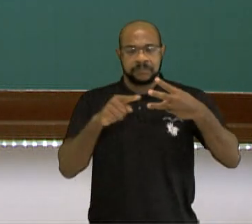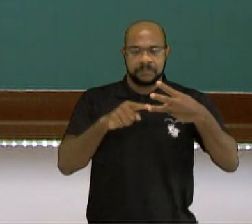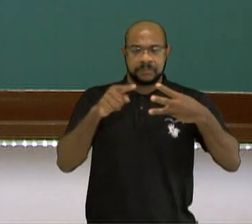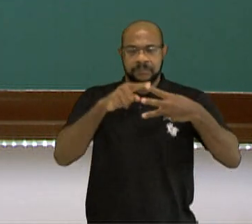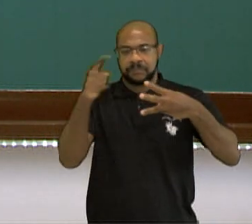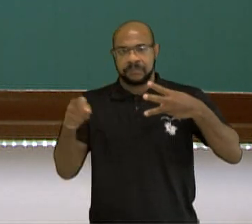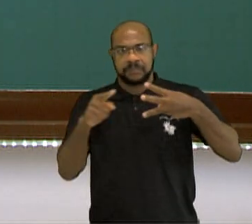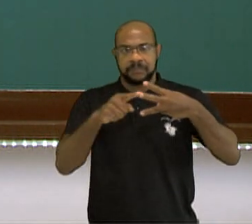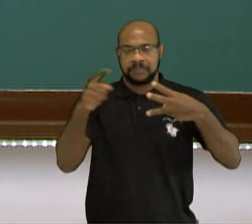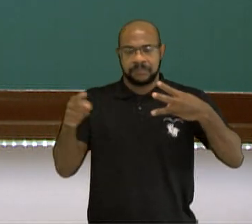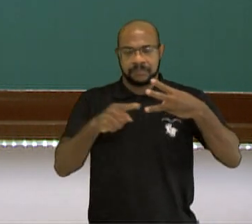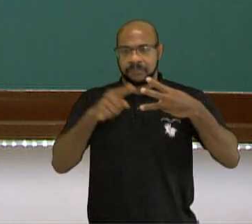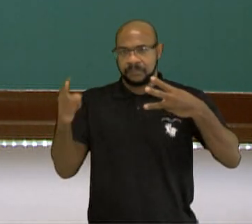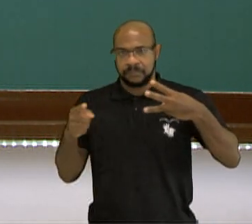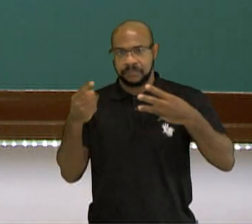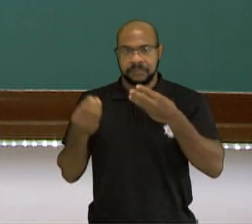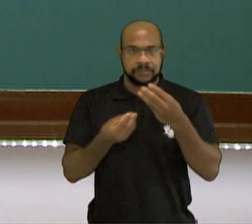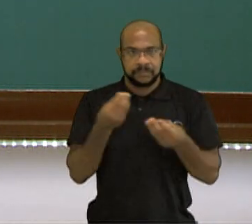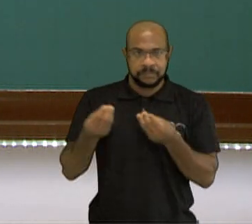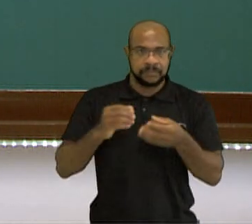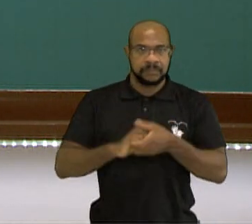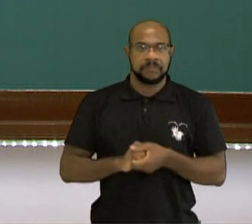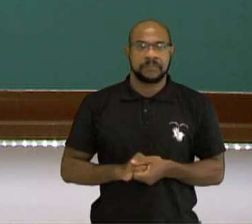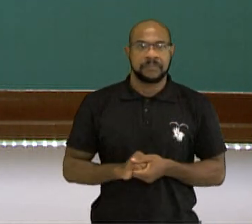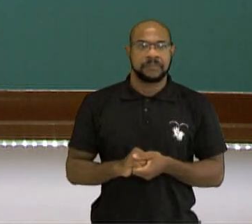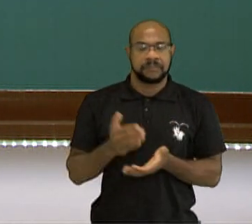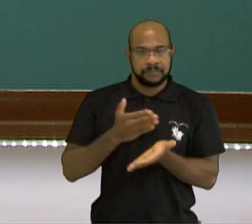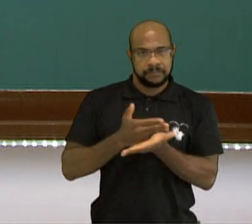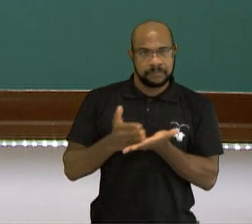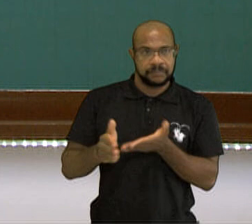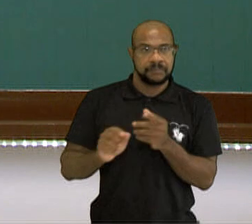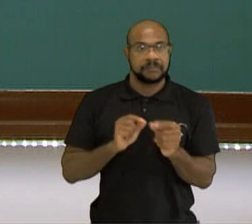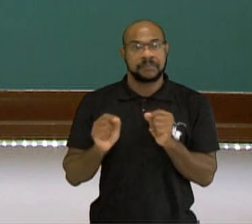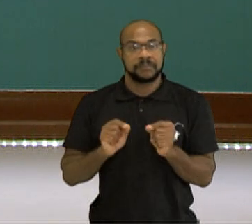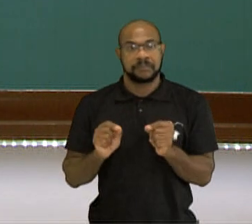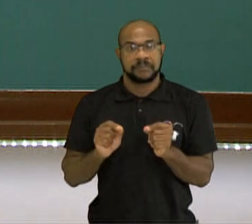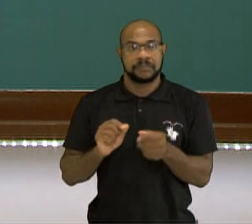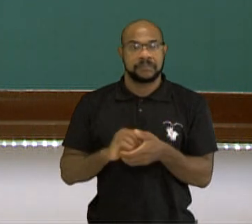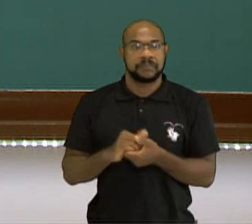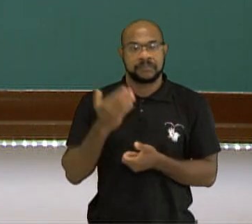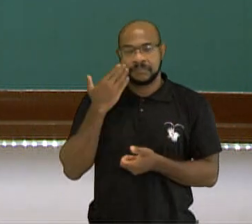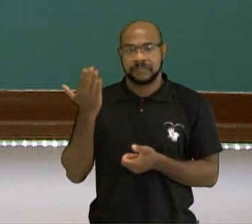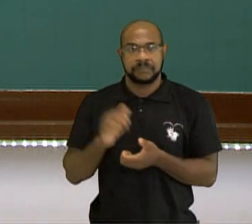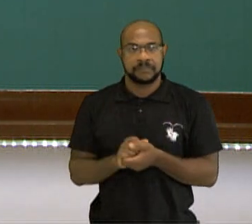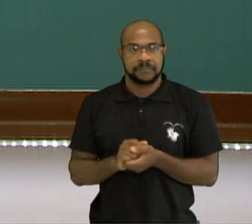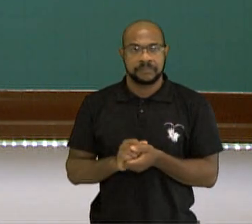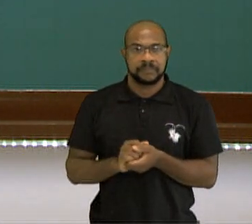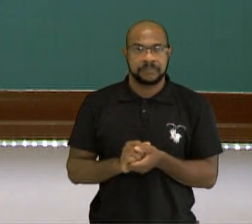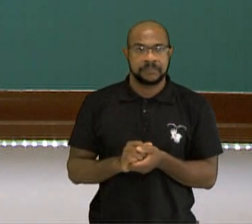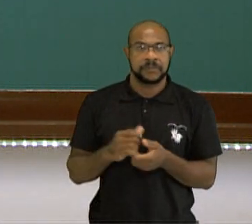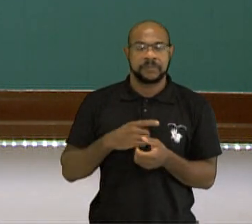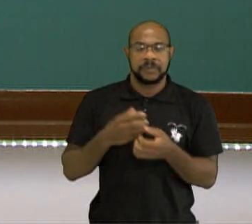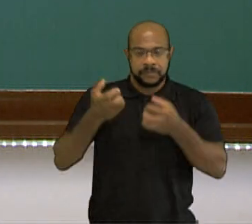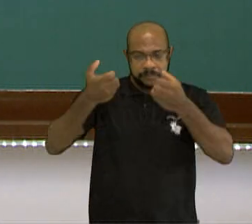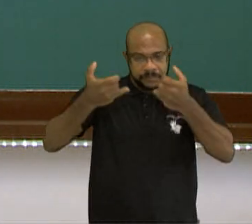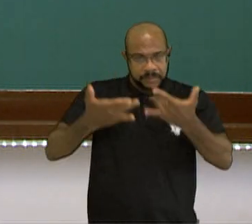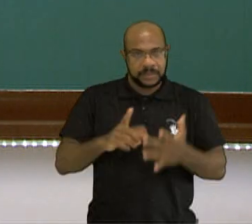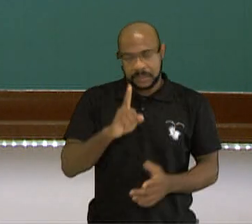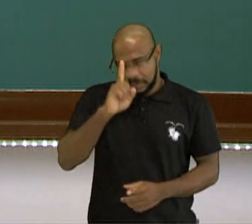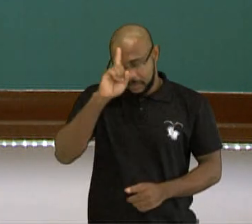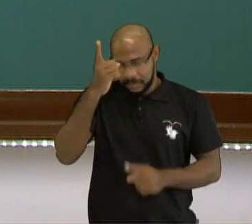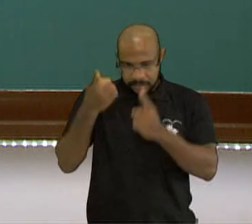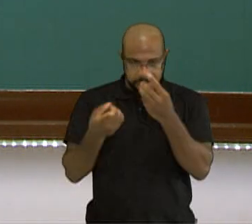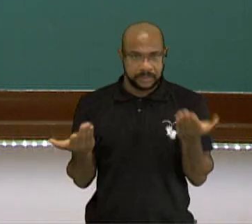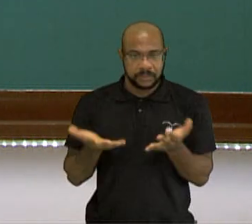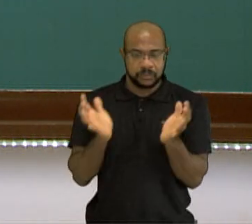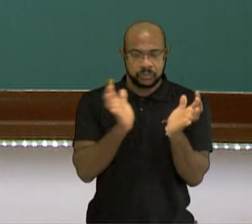conteúdo. Ok, vou começar agora a desenvolver, desmanchar essa ideia aqui de conjuntos,